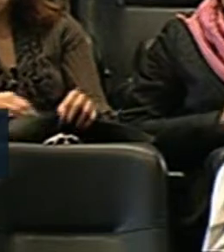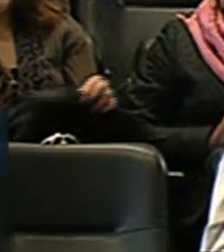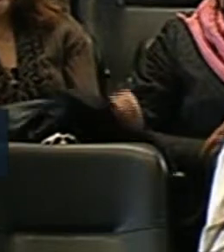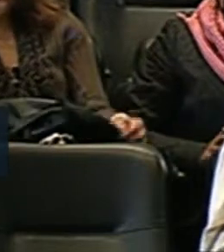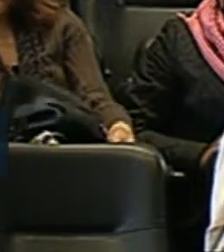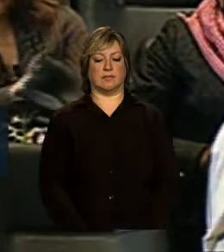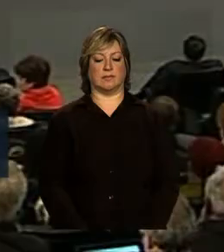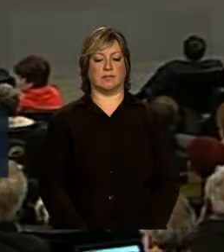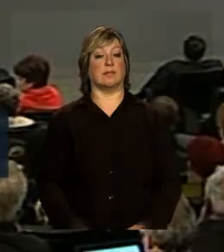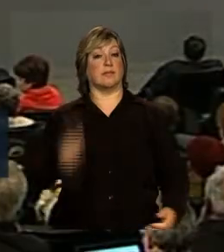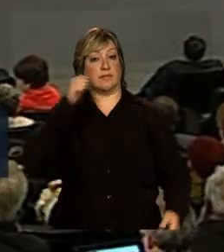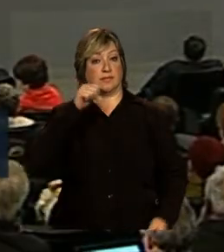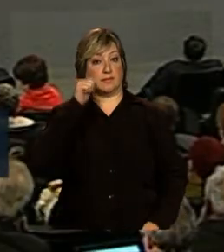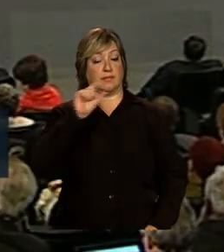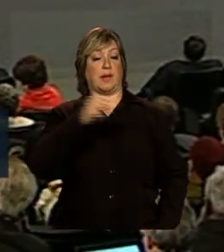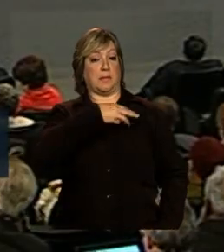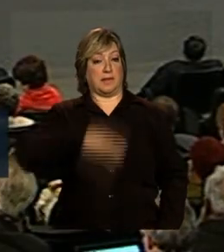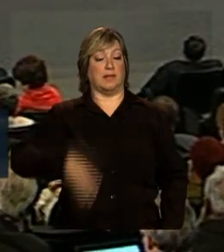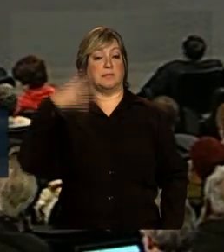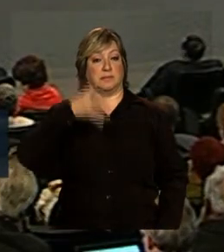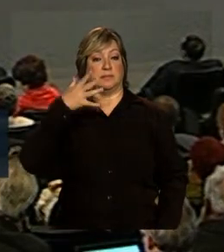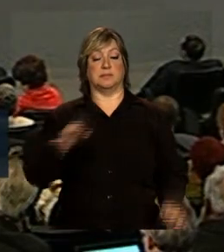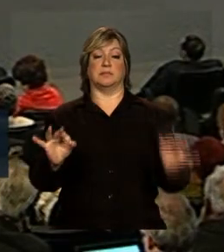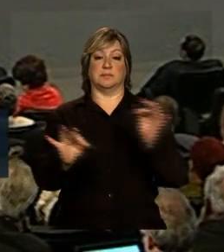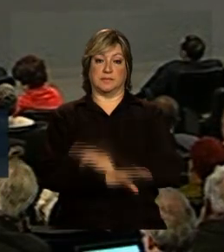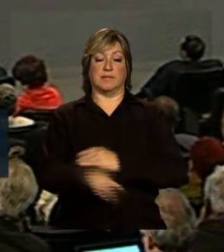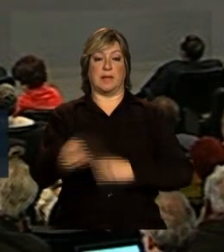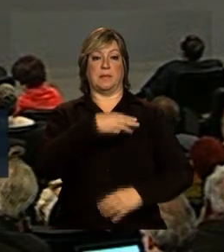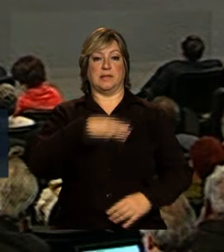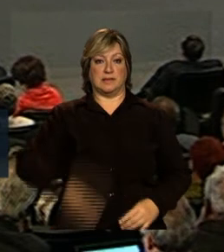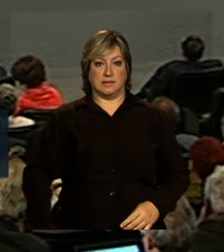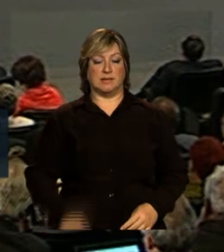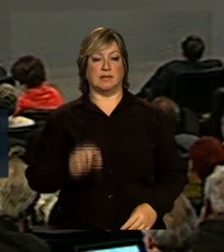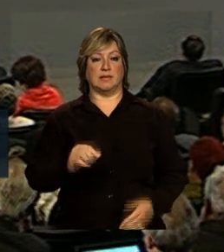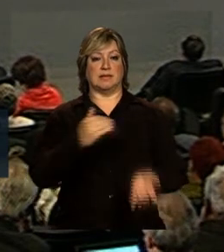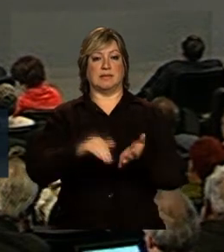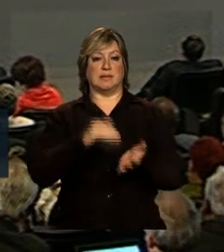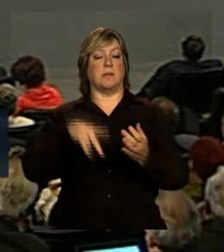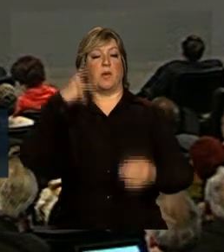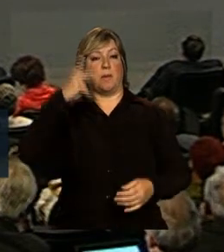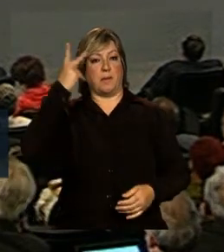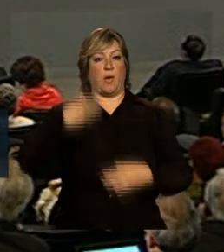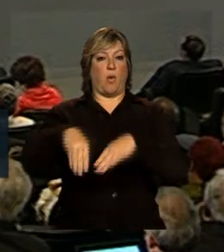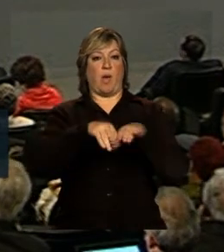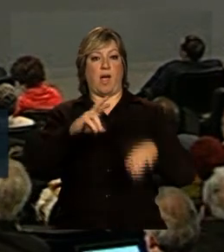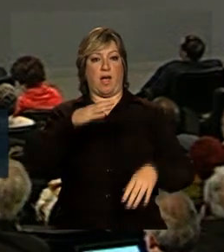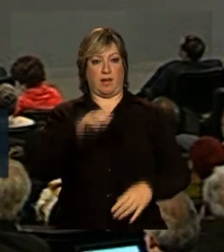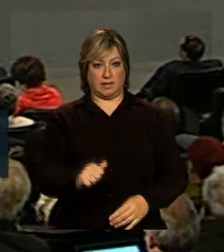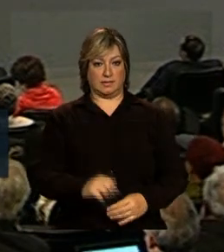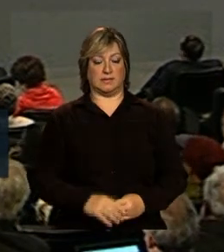Ouvimos, portanto, a excelentíssima senhora Luísa Bairros, ministra de Estado da Secretaria de Políticas de Promoção da Igualdade